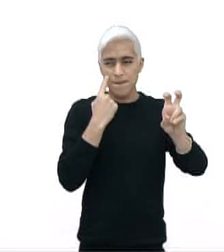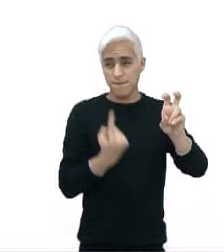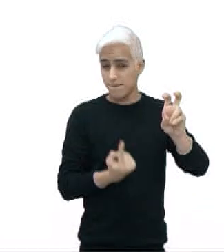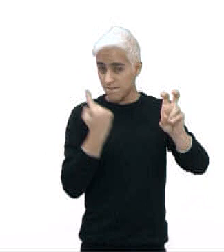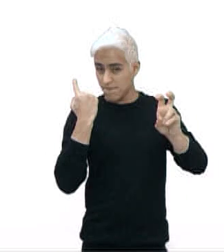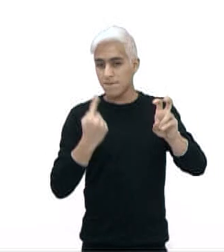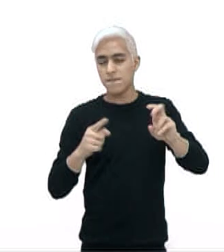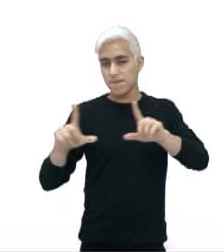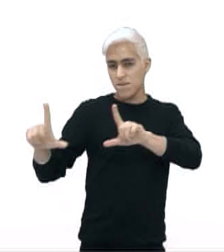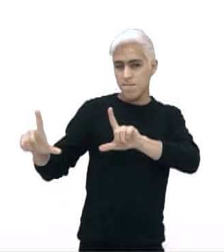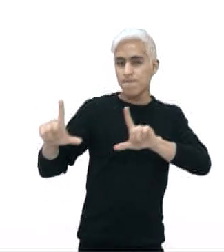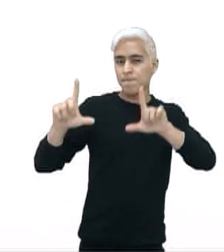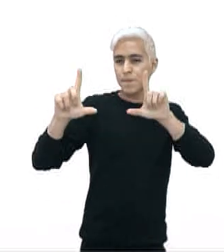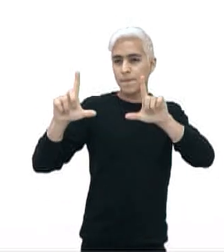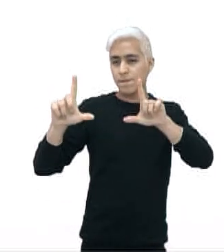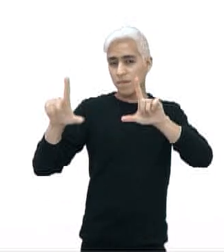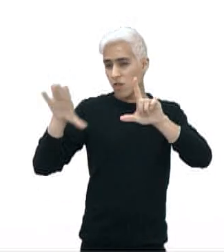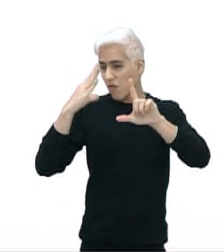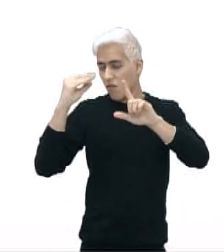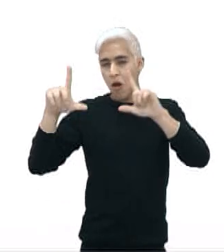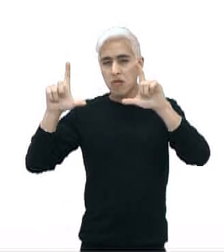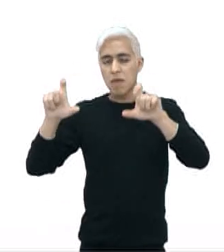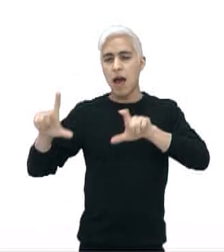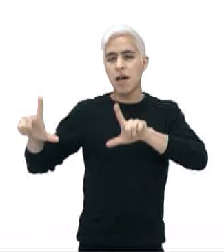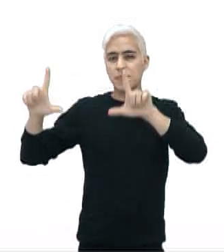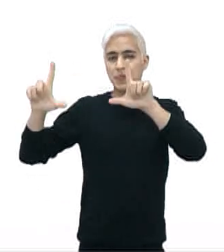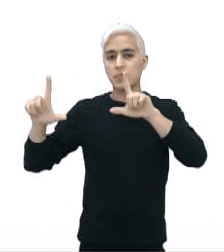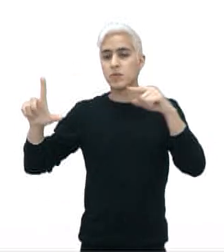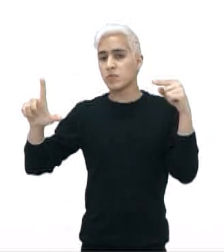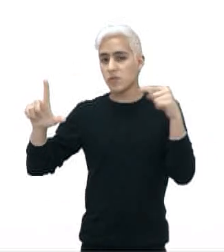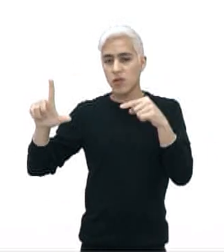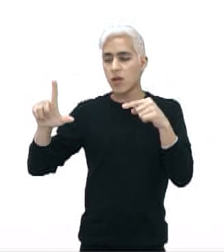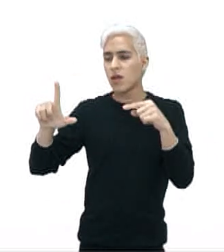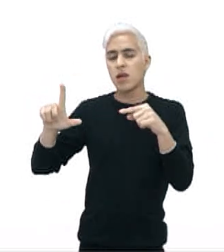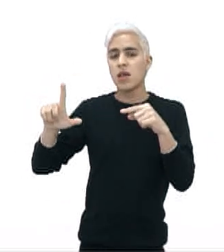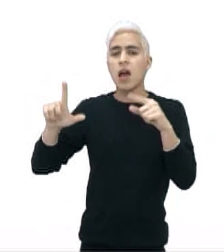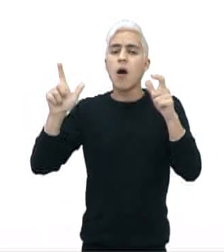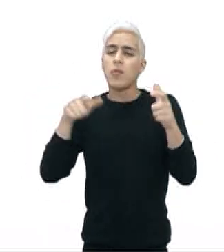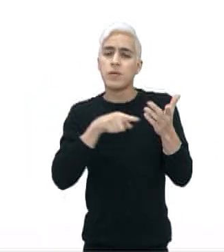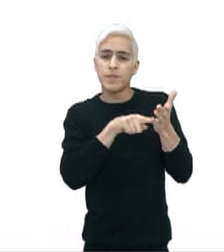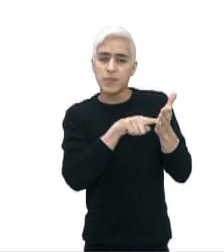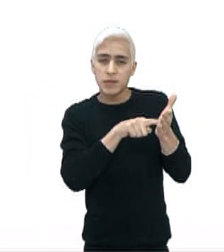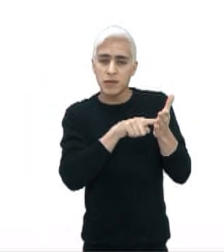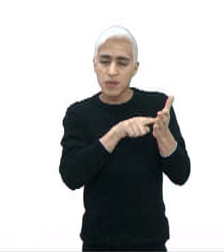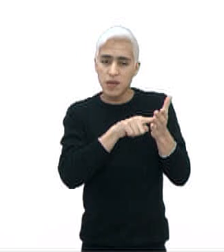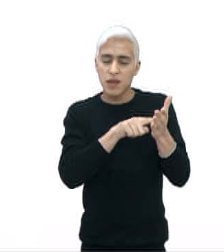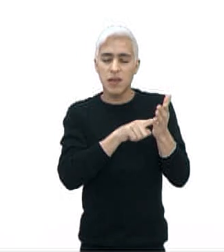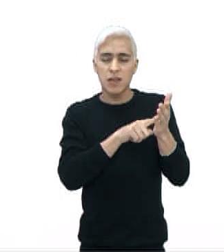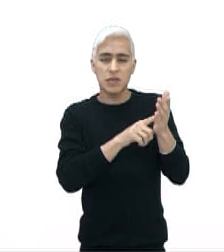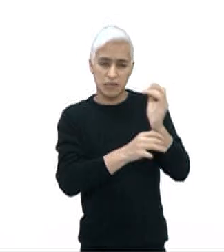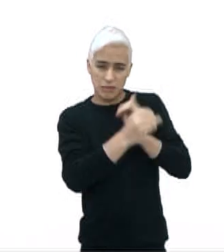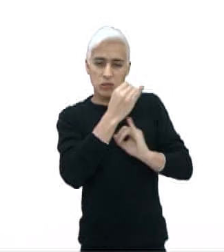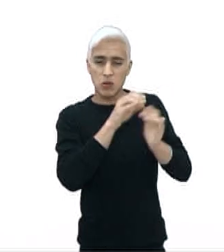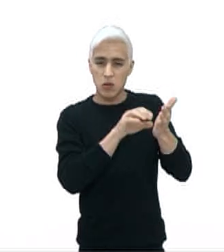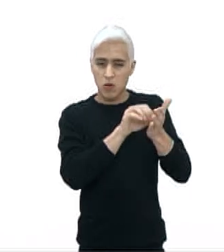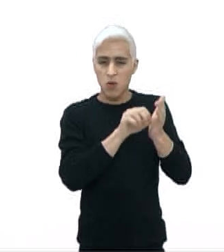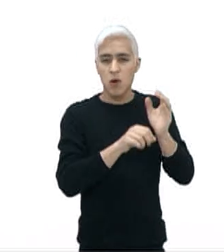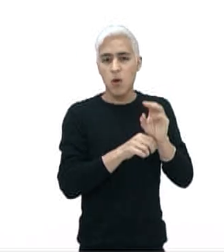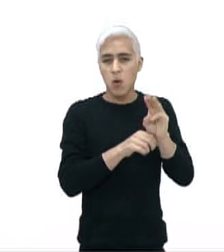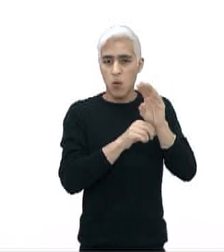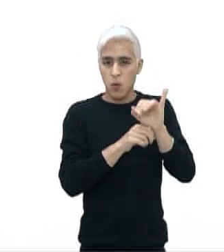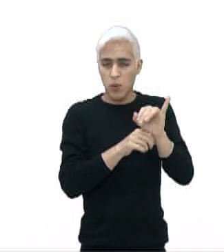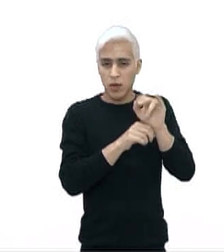para vocês essa imagem, tá? Essa imagem foi tirada da Wikipédia e você tem